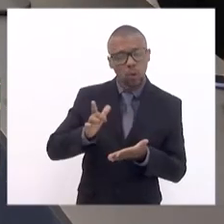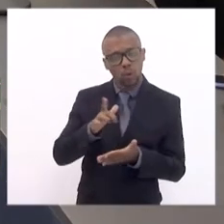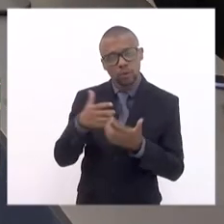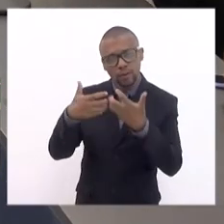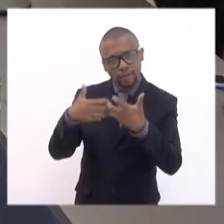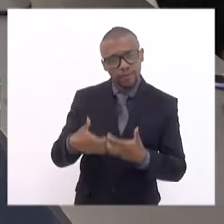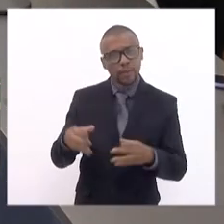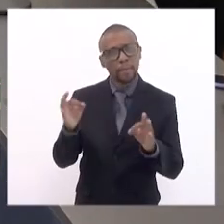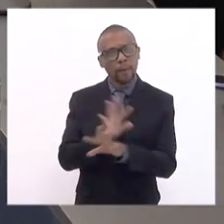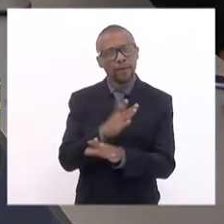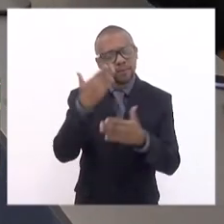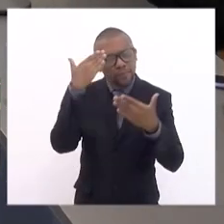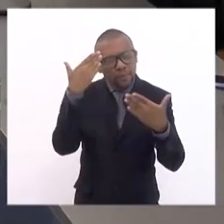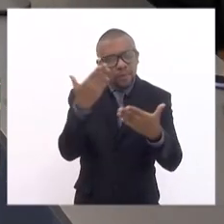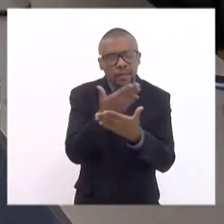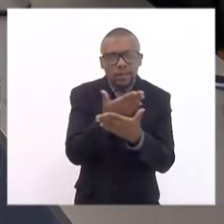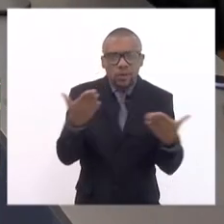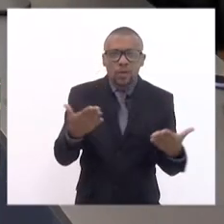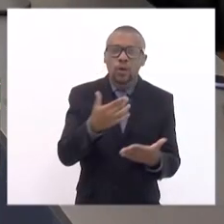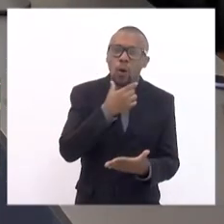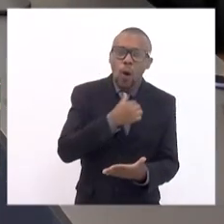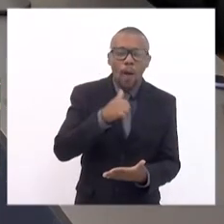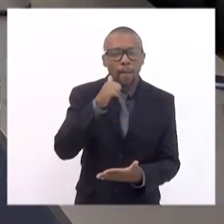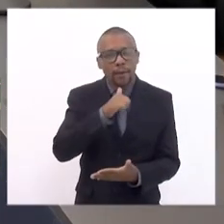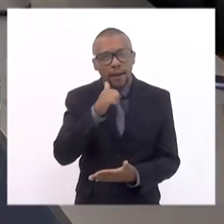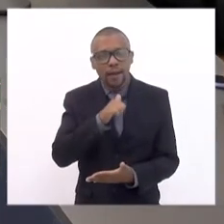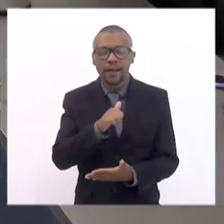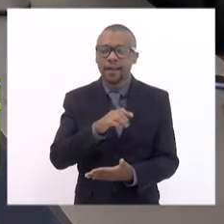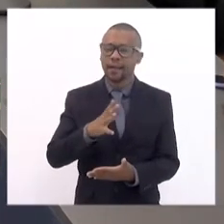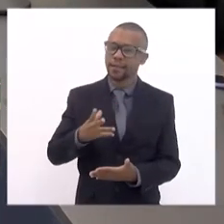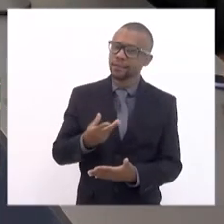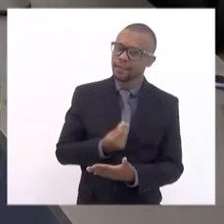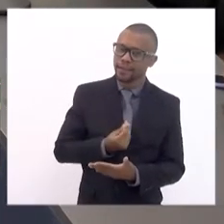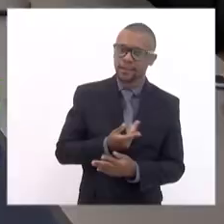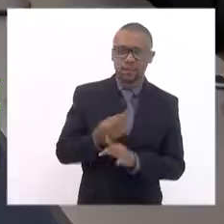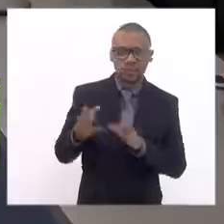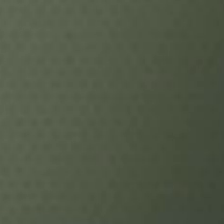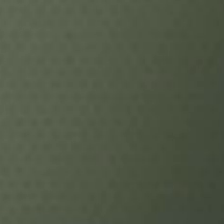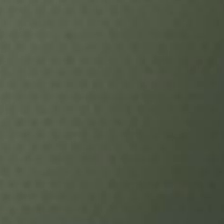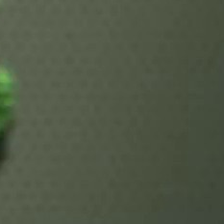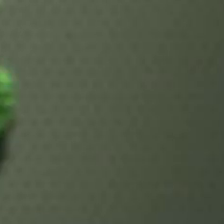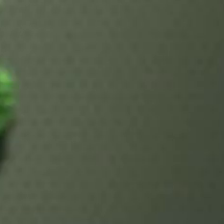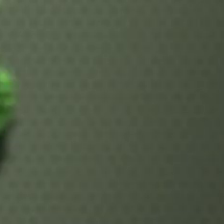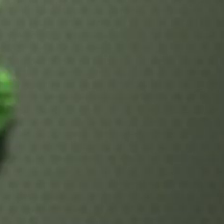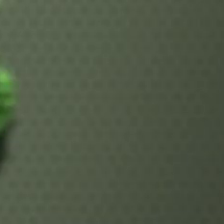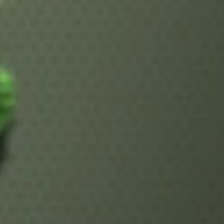Gente, muito obrigado a todos, todas, todos. Está encerrada essa audiência pública. Obrigado, até breve.